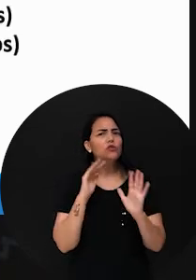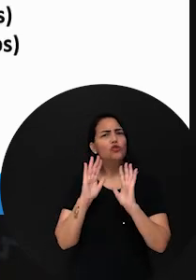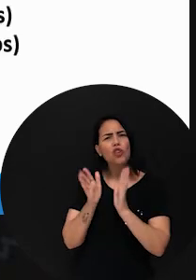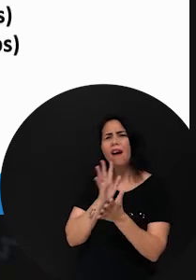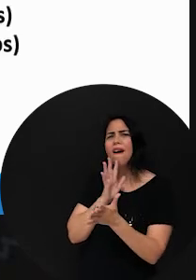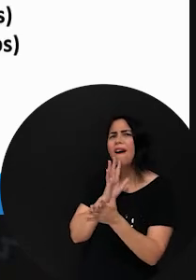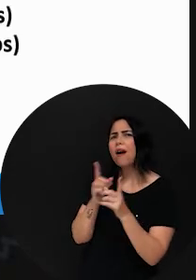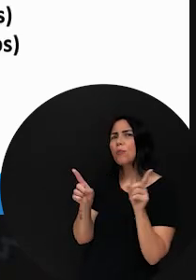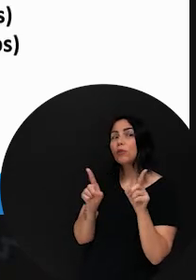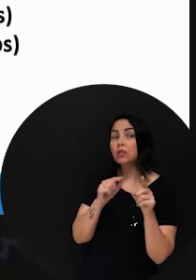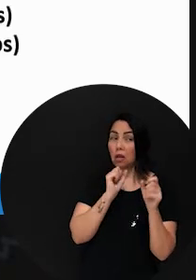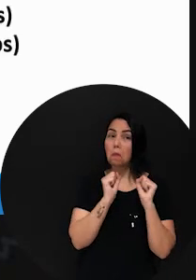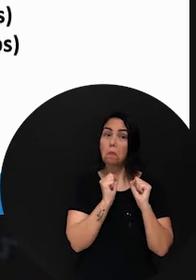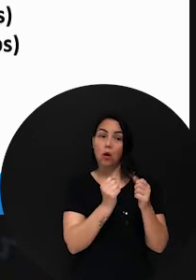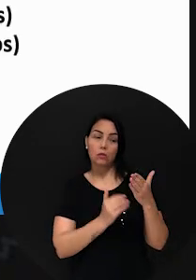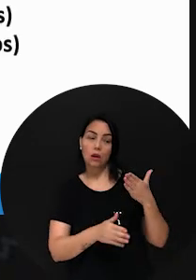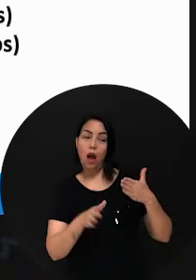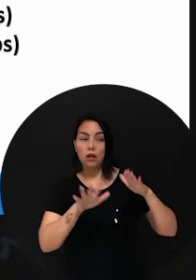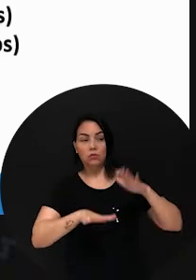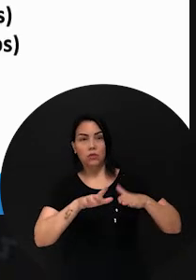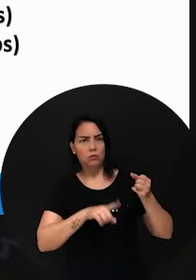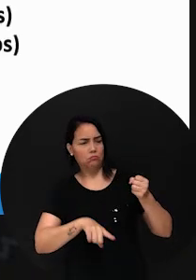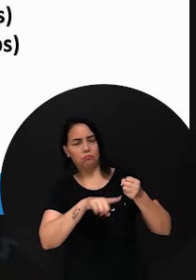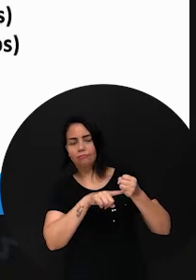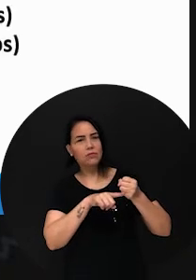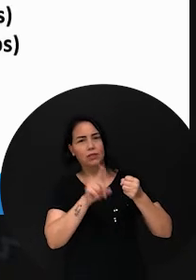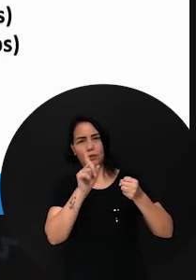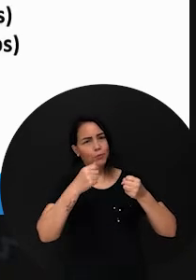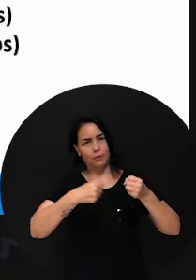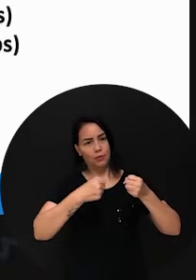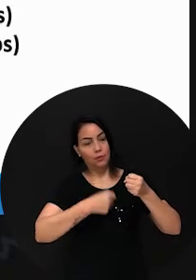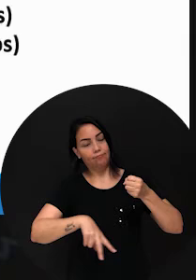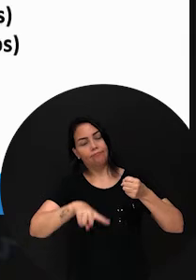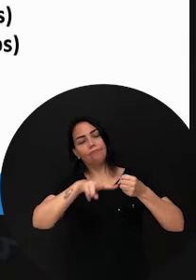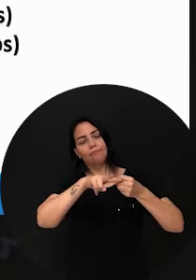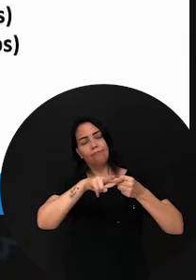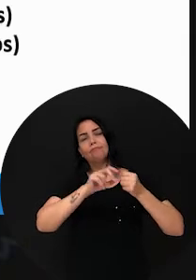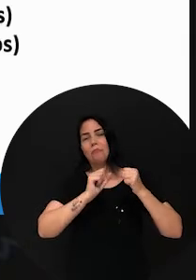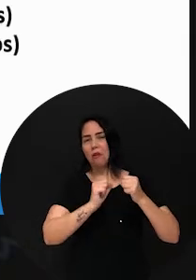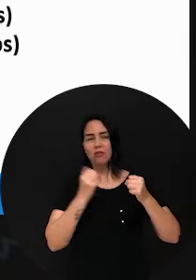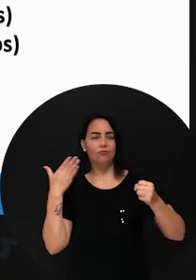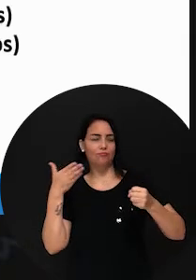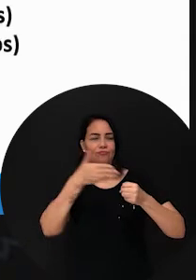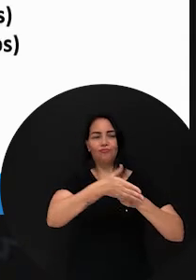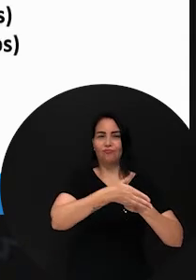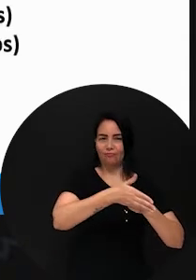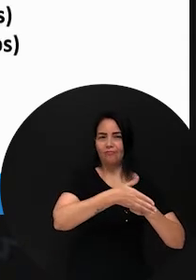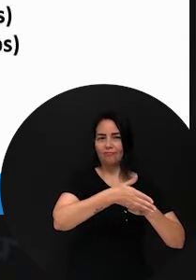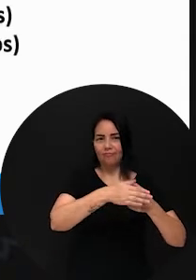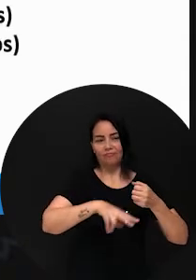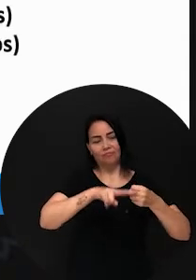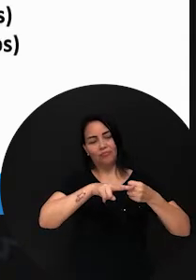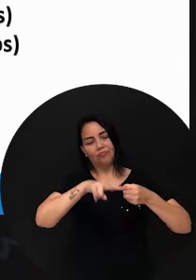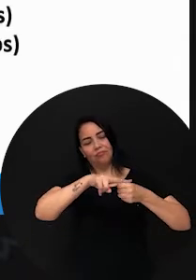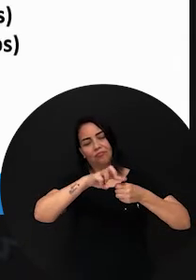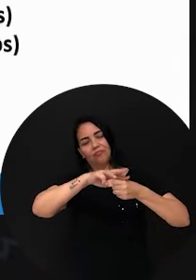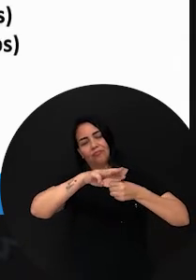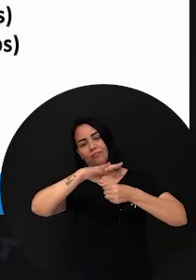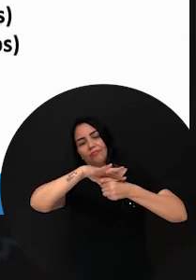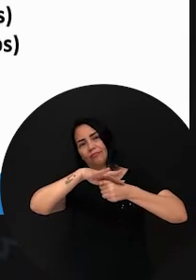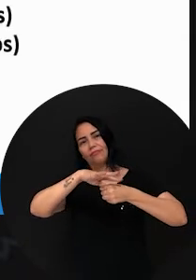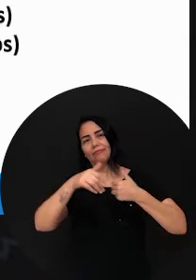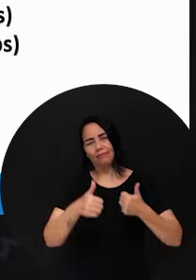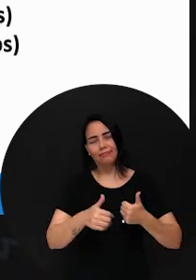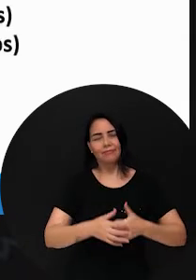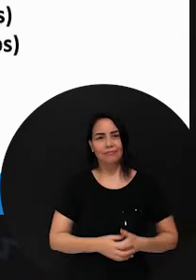condições de estar avançando de nível, né? Ou se não, ele faz o nível 1 e aí, no próximo ano, vai avançando os níveis. E também nós